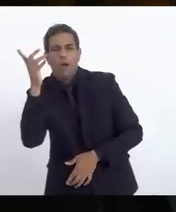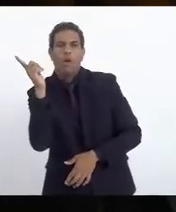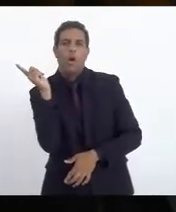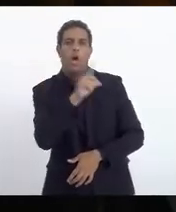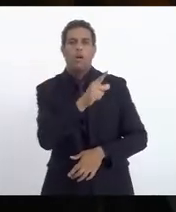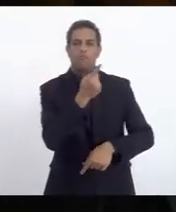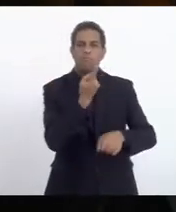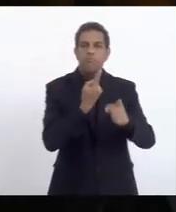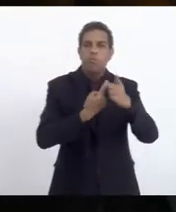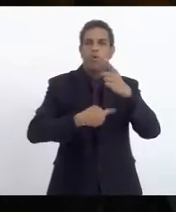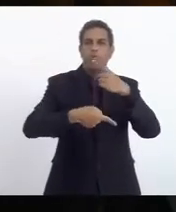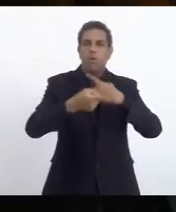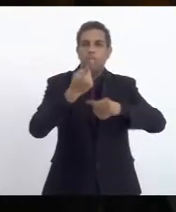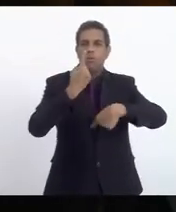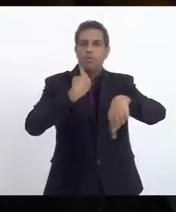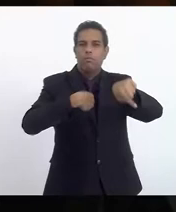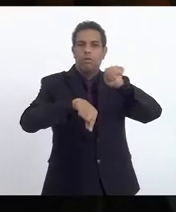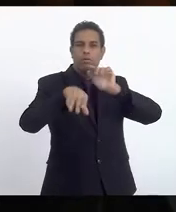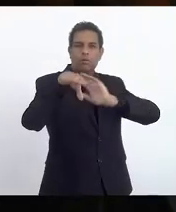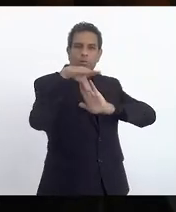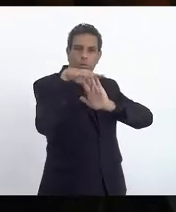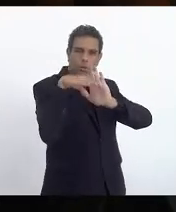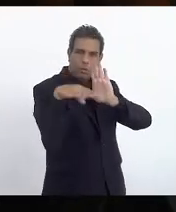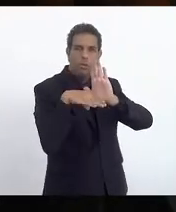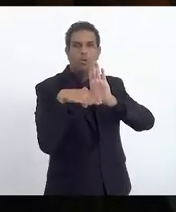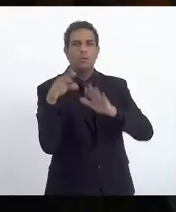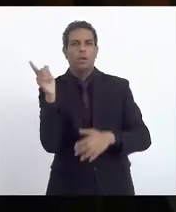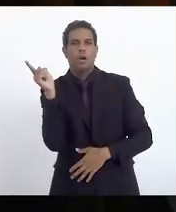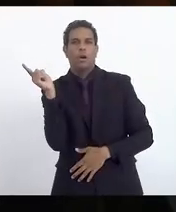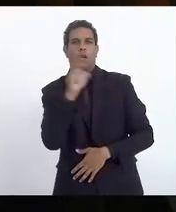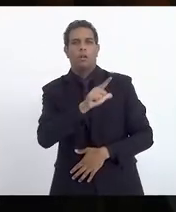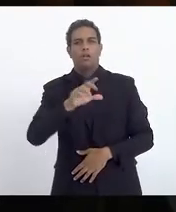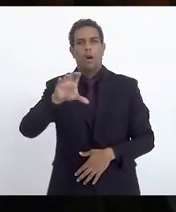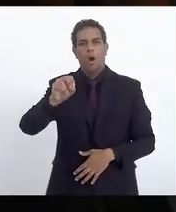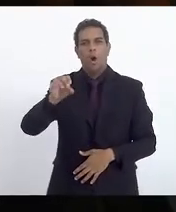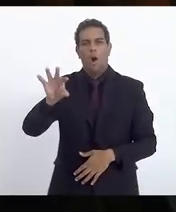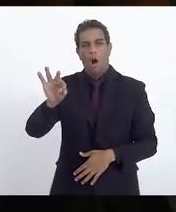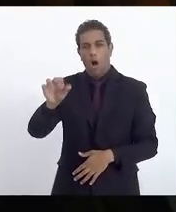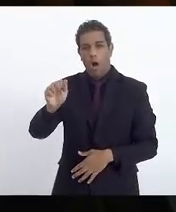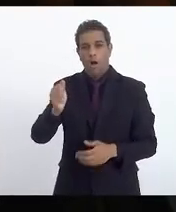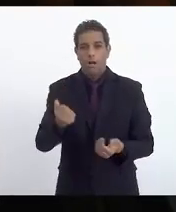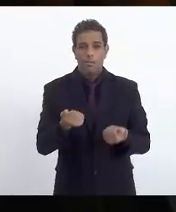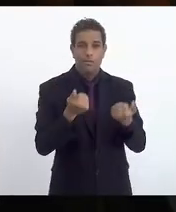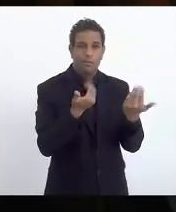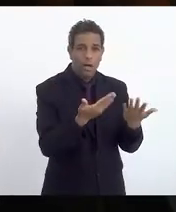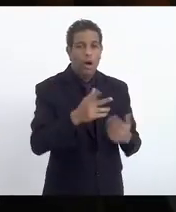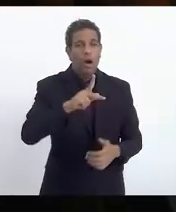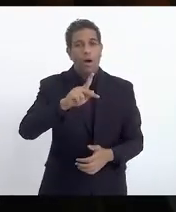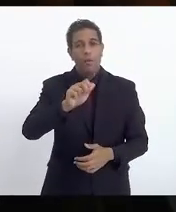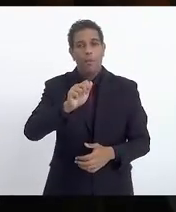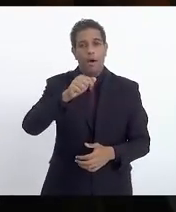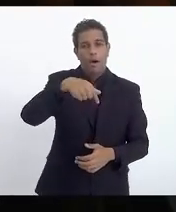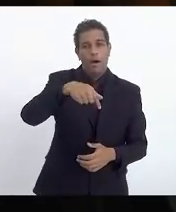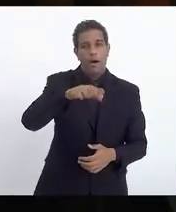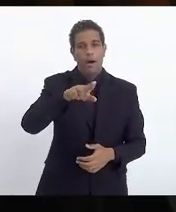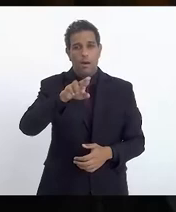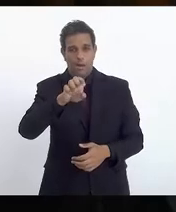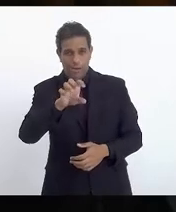para devolver a grade de cocô tarde e de Paquetá sobretudo